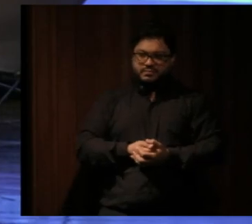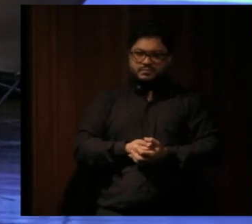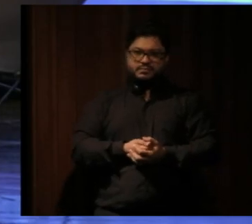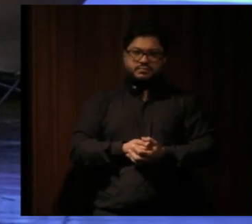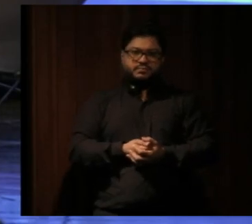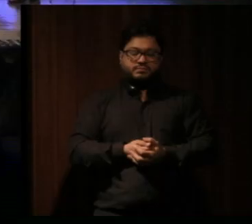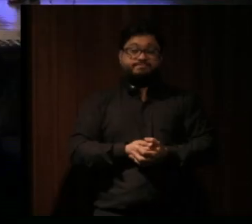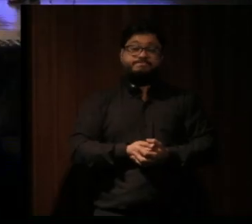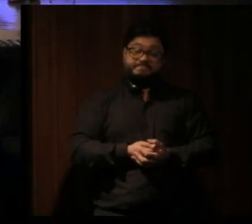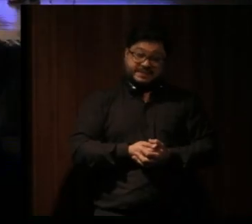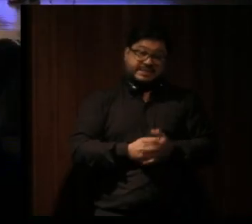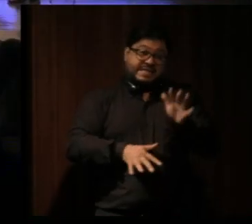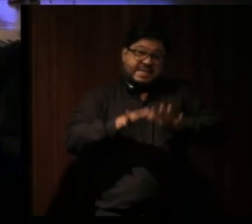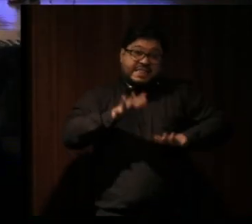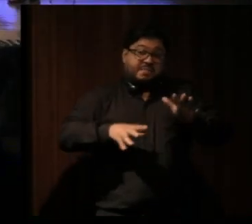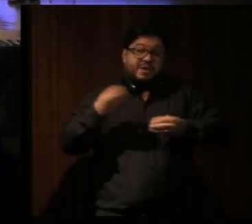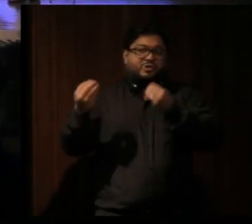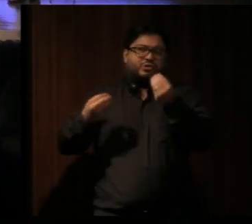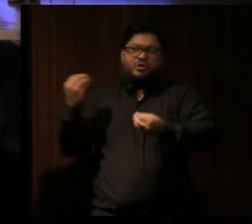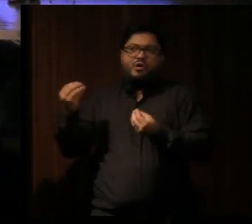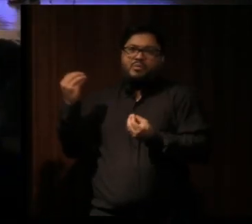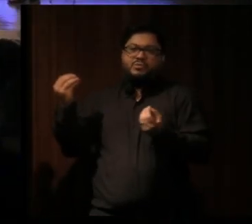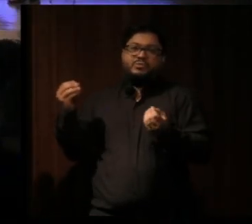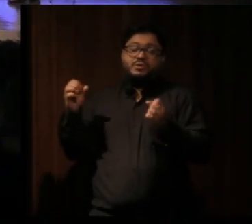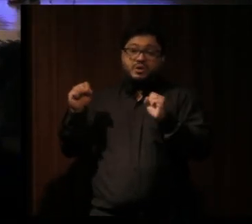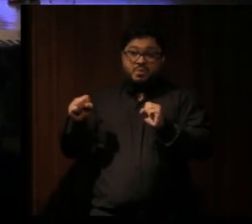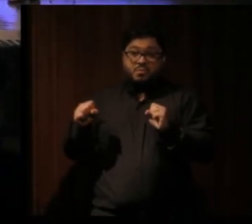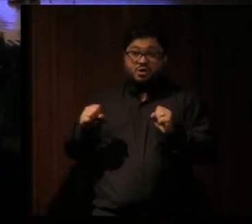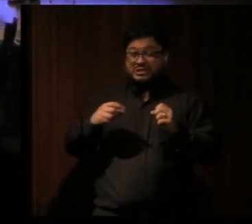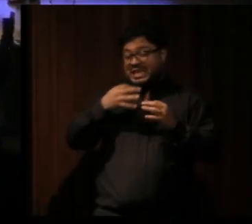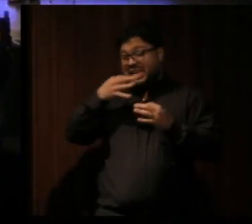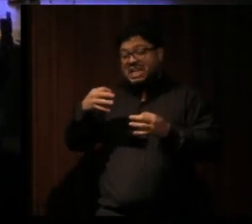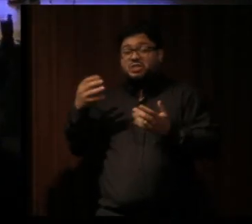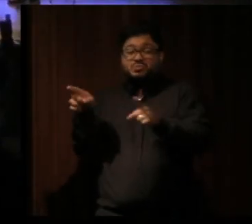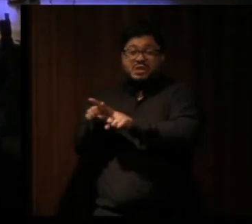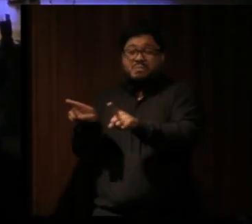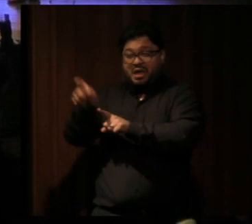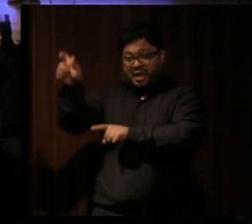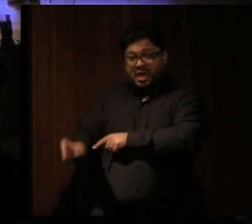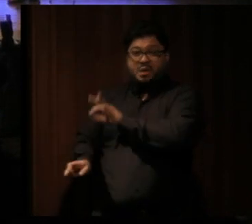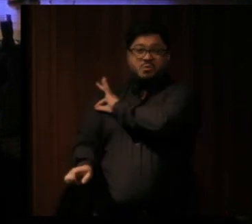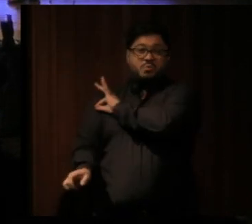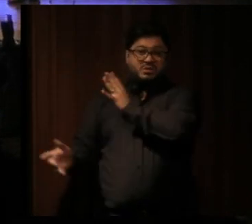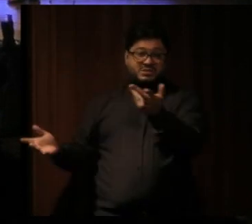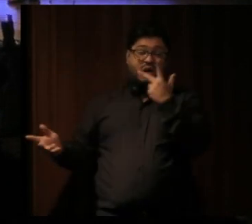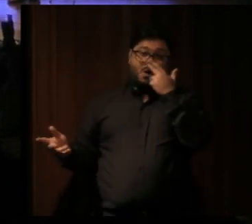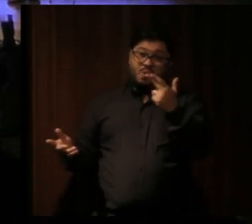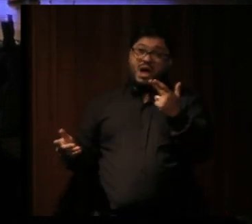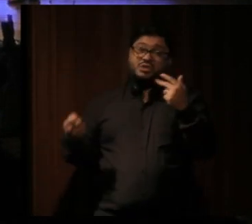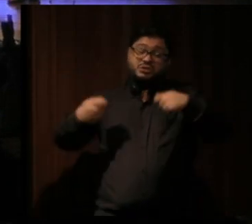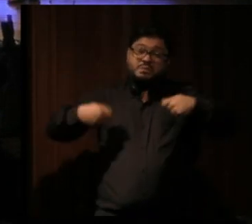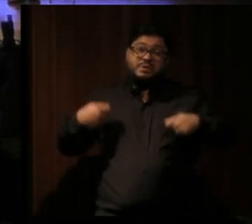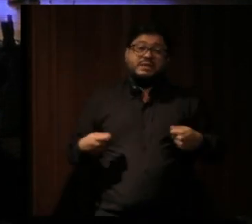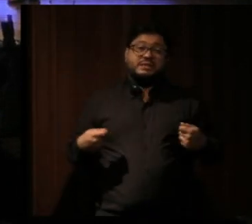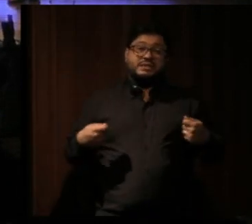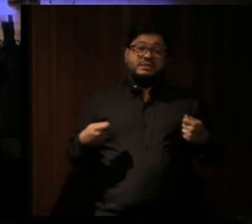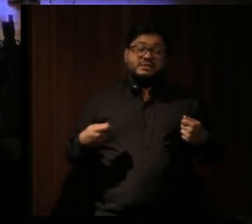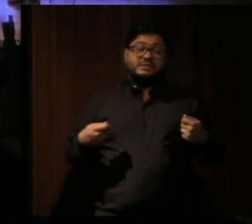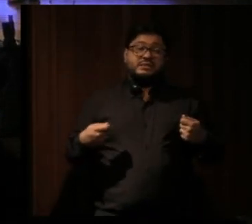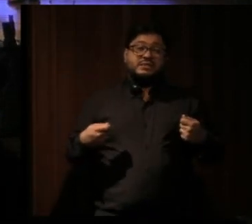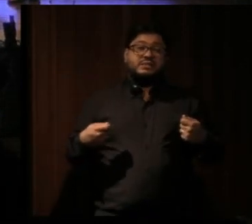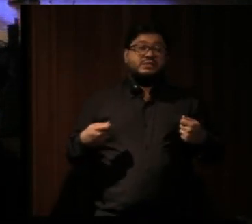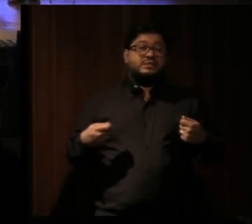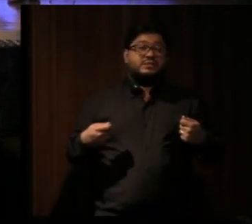É depende do palco né você pode dará um Palco crítico também pro policial né acho que isso tem que ser acho que esse